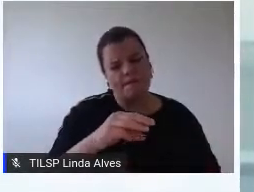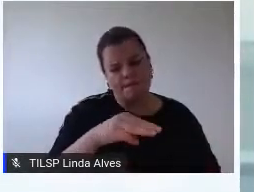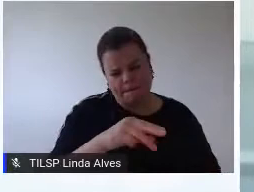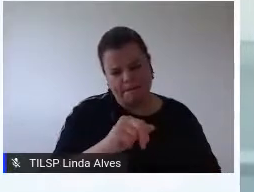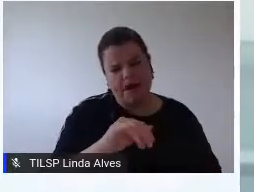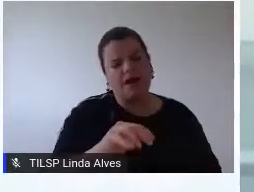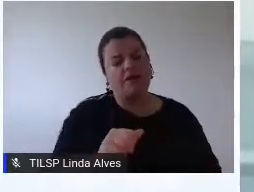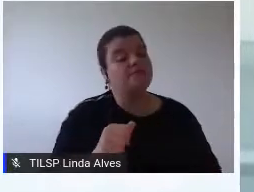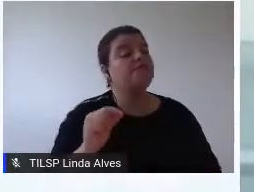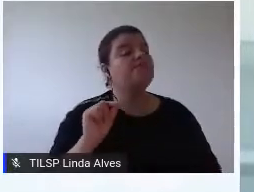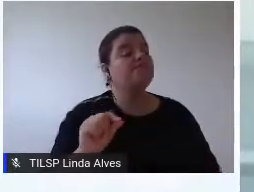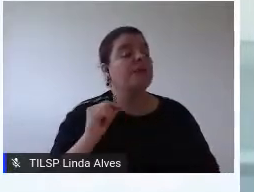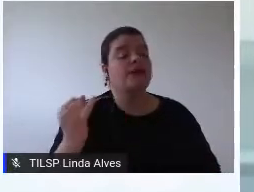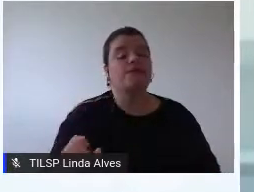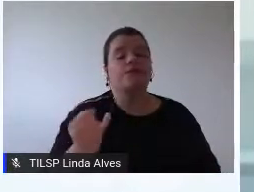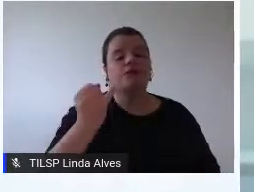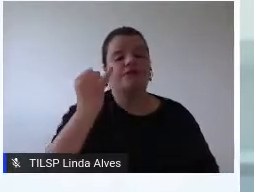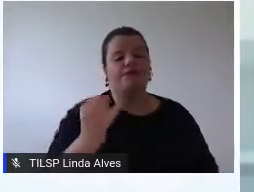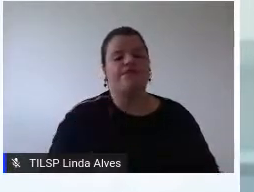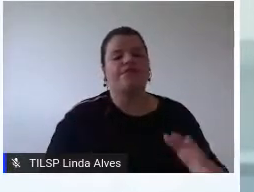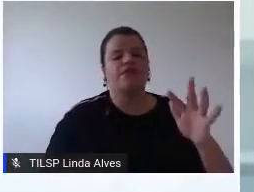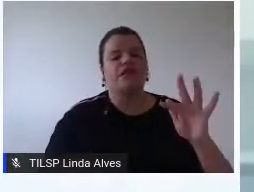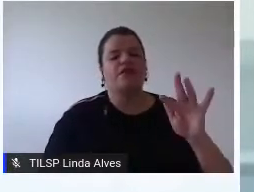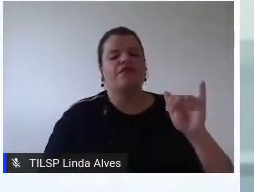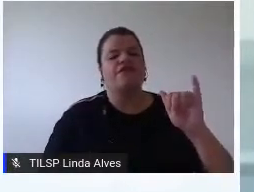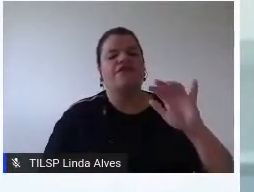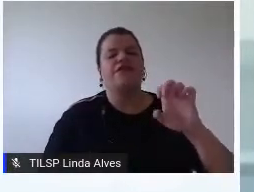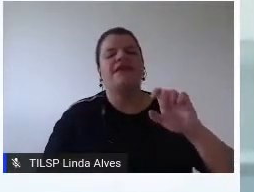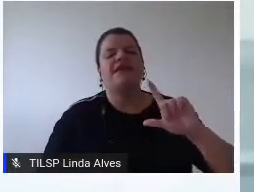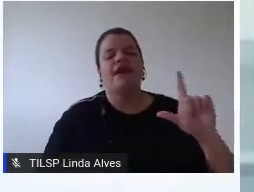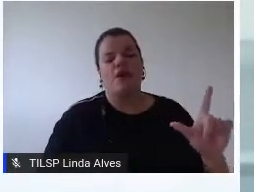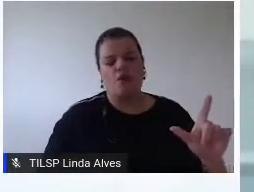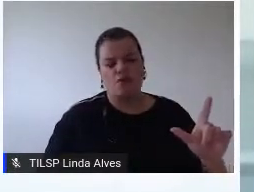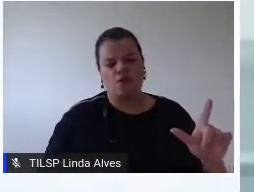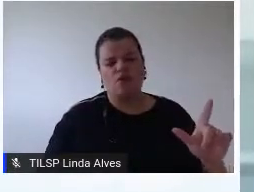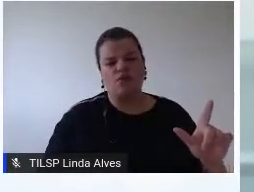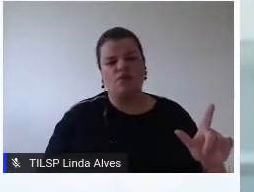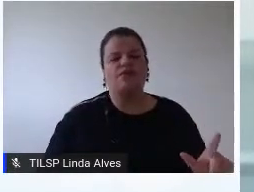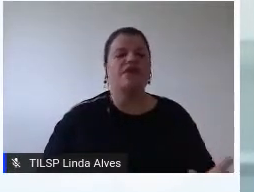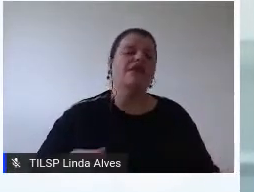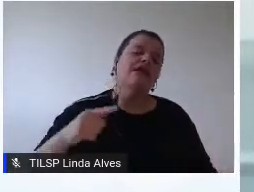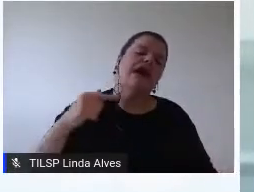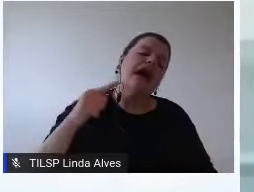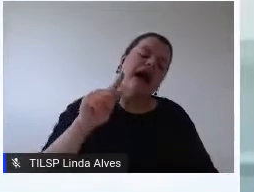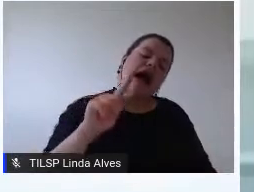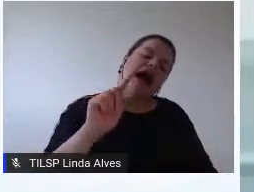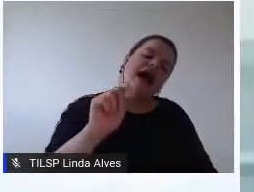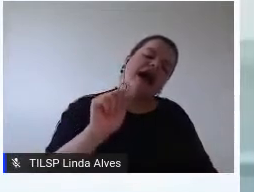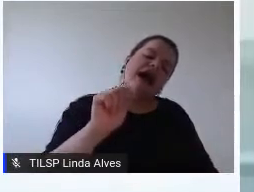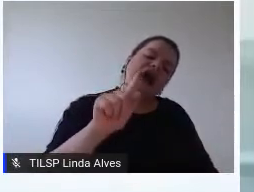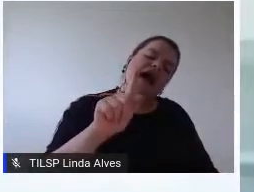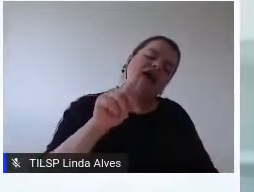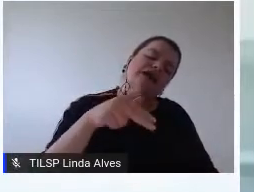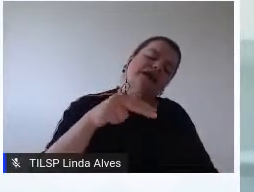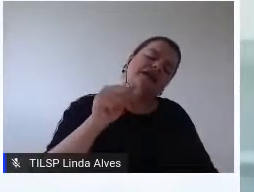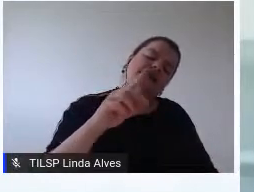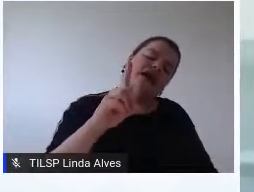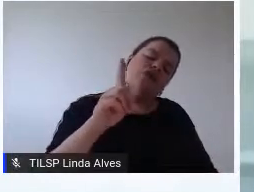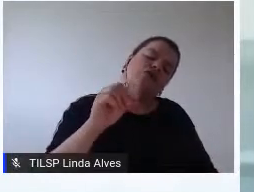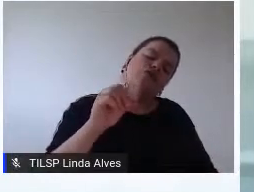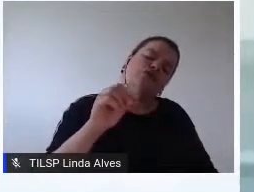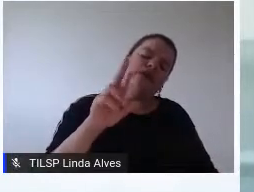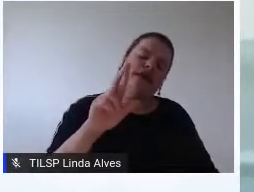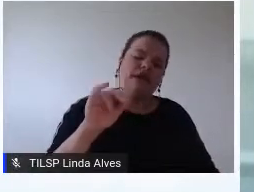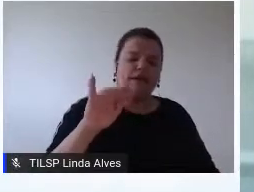ser relevante nesse jogo, vai ser o fiel da balança, vai ser o deputado Aguinaldo Ribeiro, pelo fato de ter sido ministro